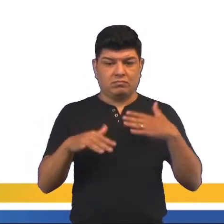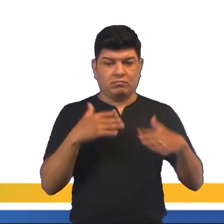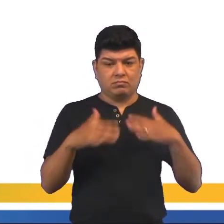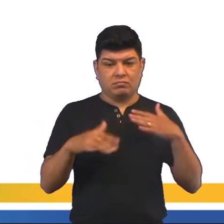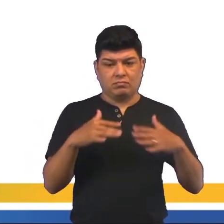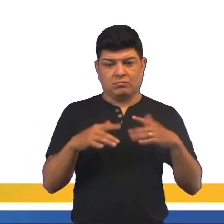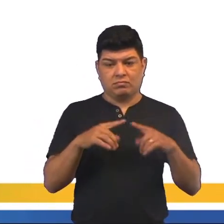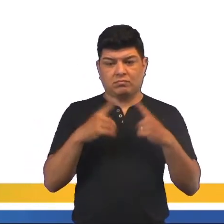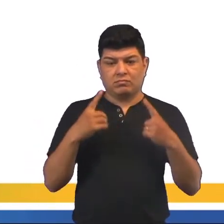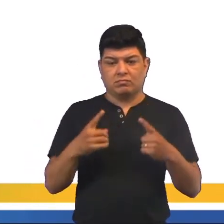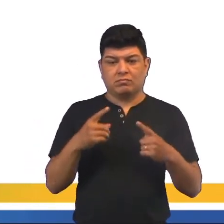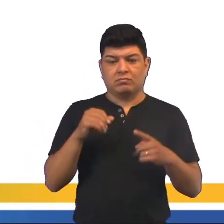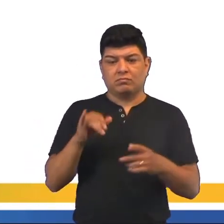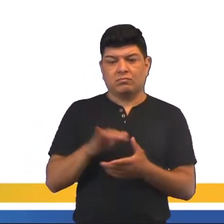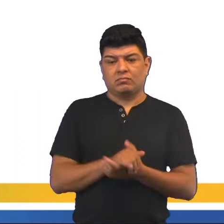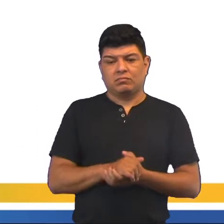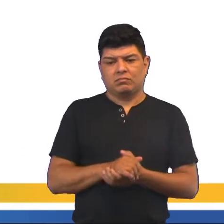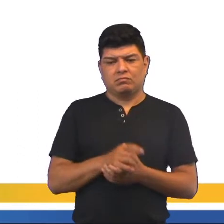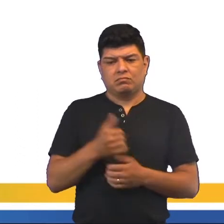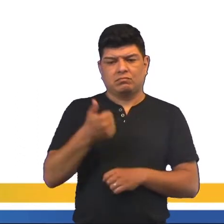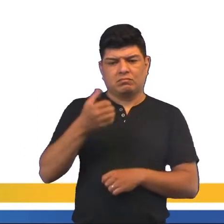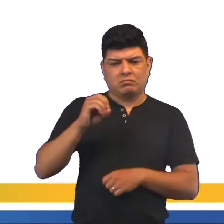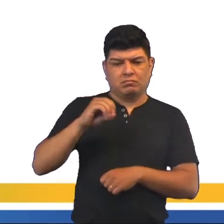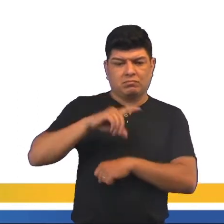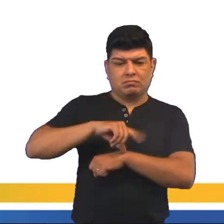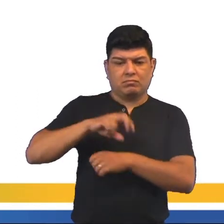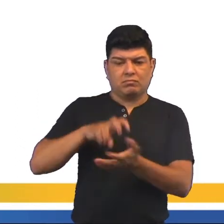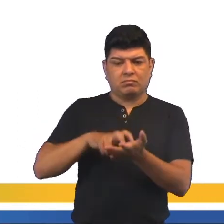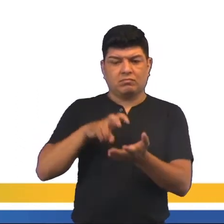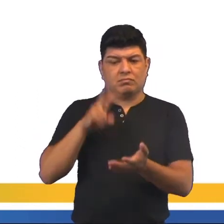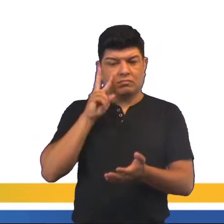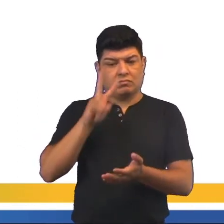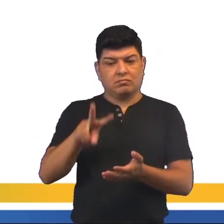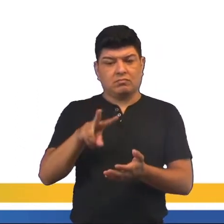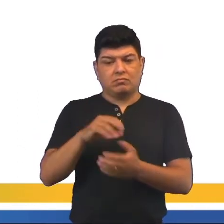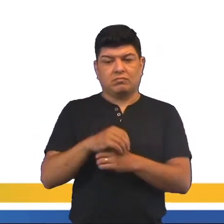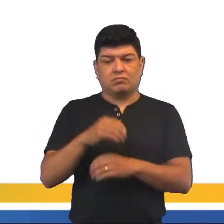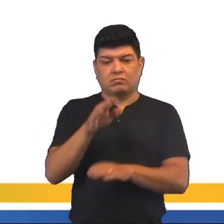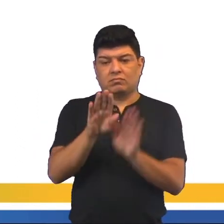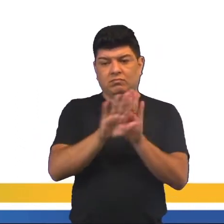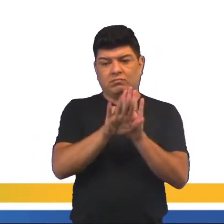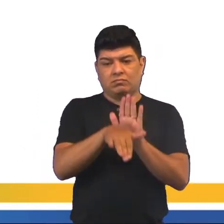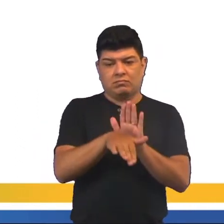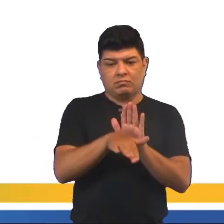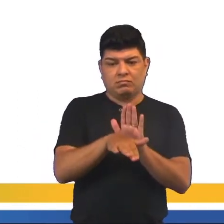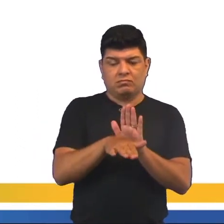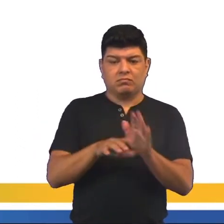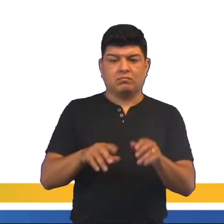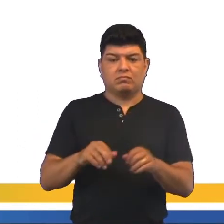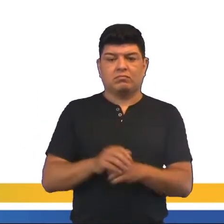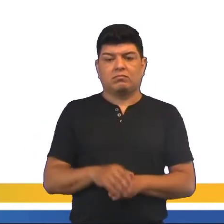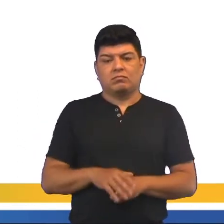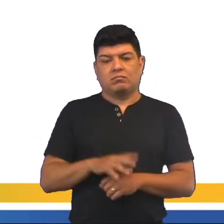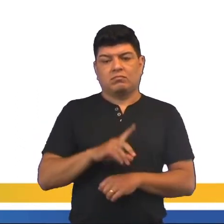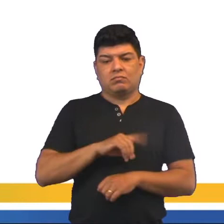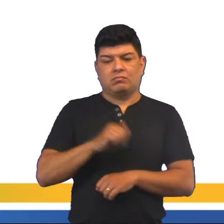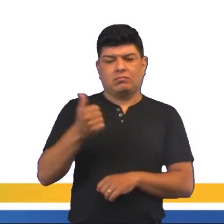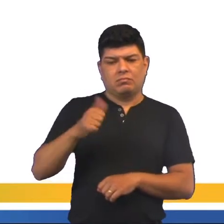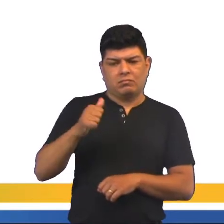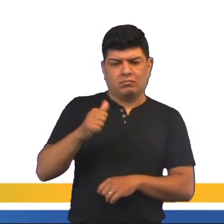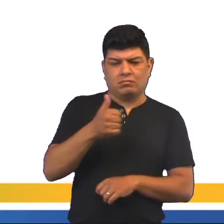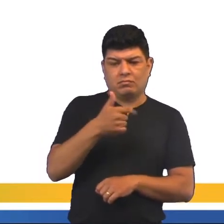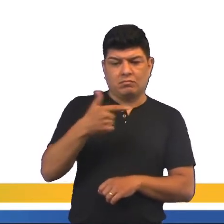movimenta. É claro, se você for lá, sei lá, 10 horas da manhã, você vai lá ver a sombra, ela está de um lado. Quando você for lá